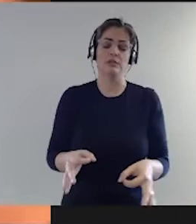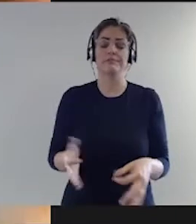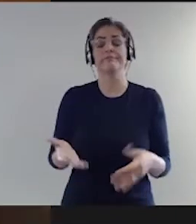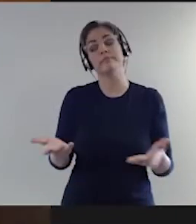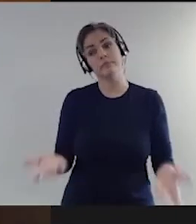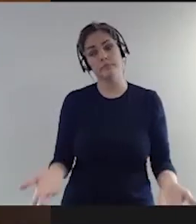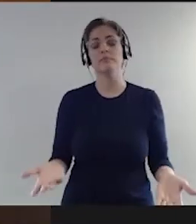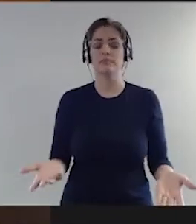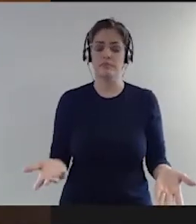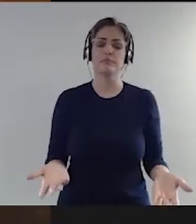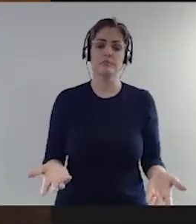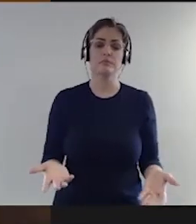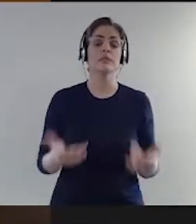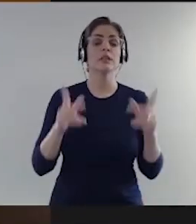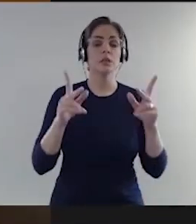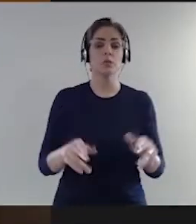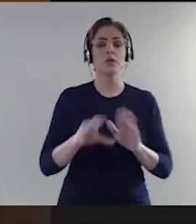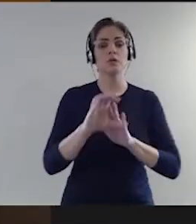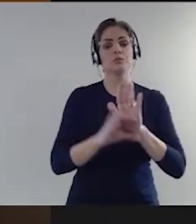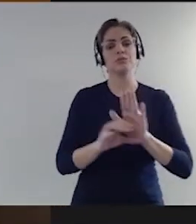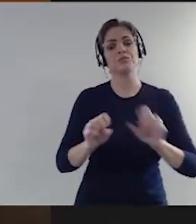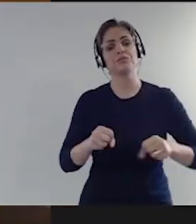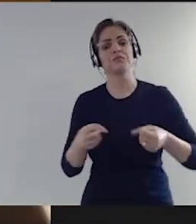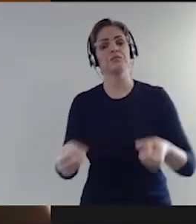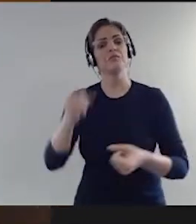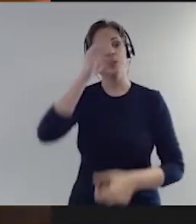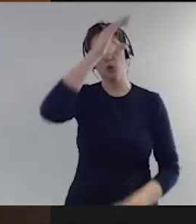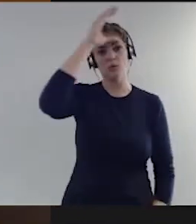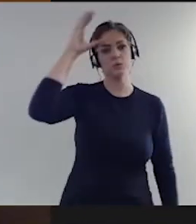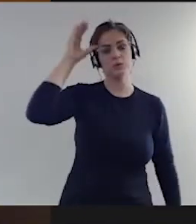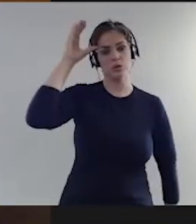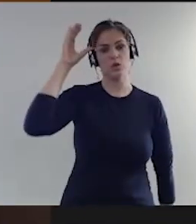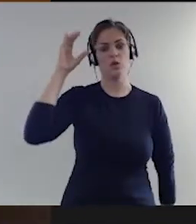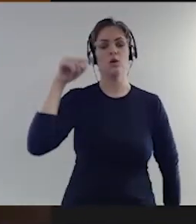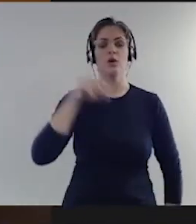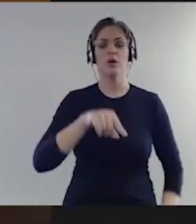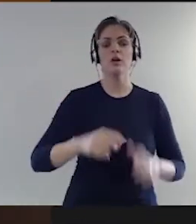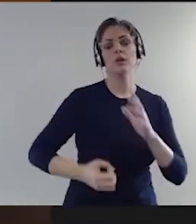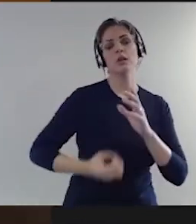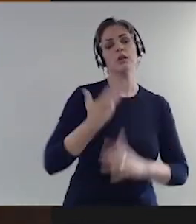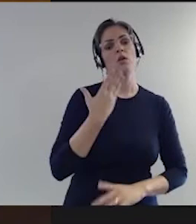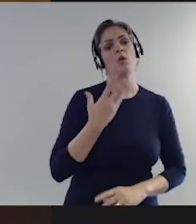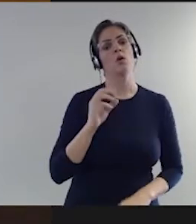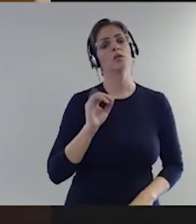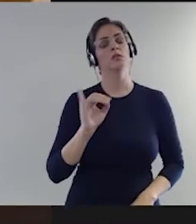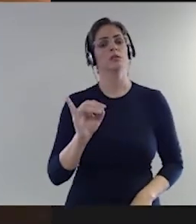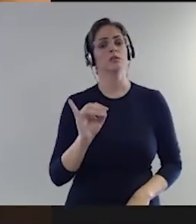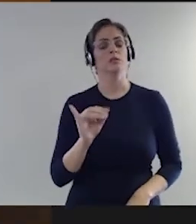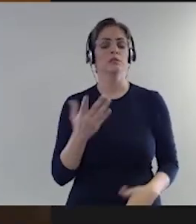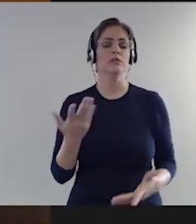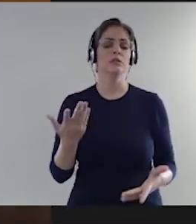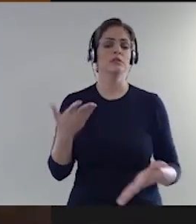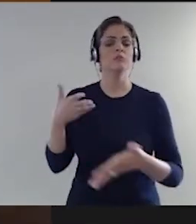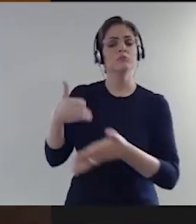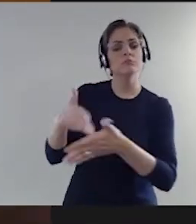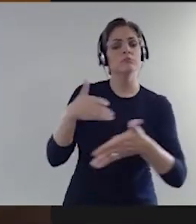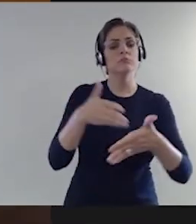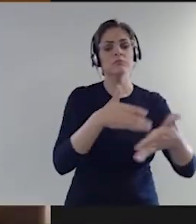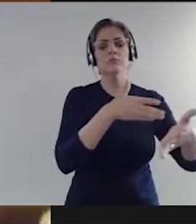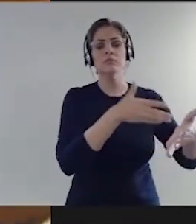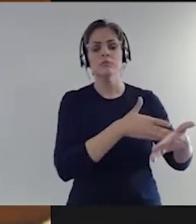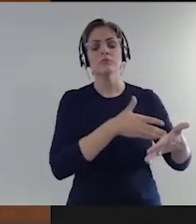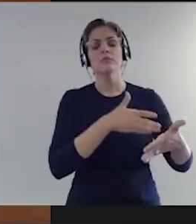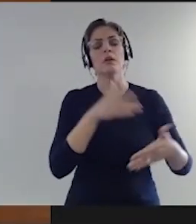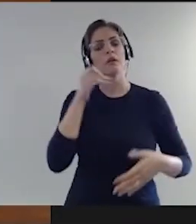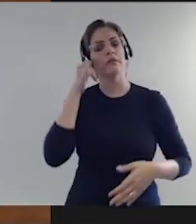como, excepcionalmente, no Código de Defesa do Consumidor, foram criadas situações para obstaculizar prazos